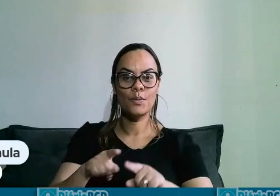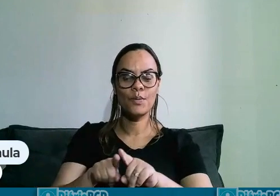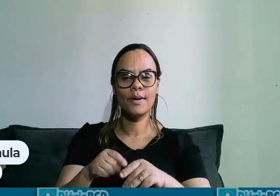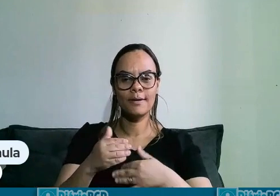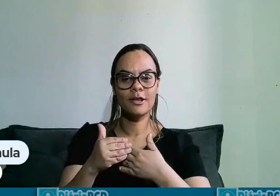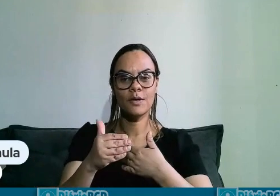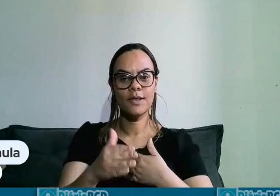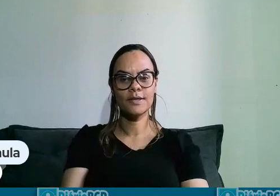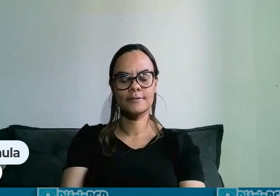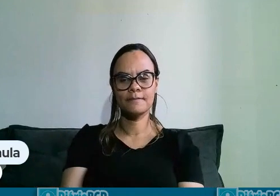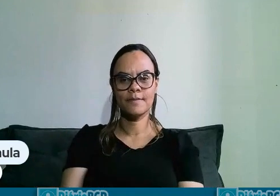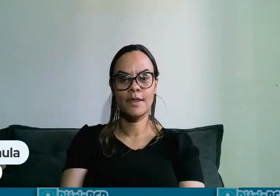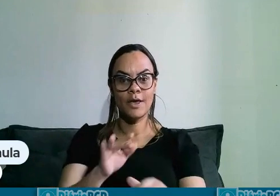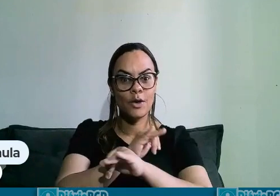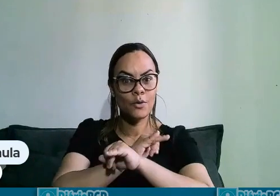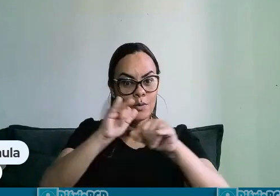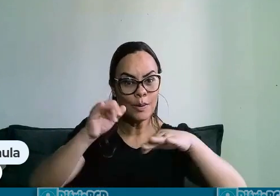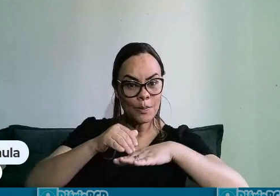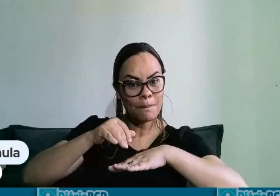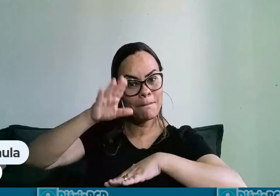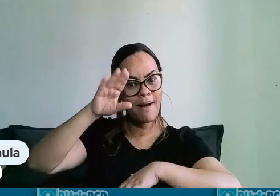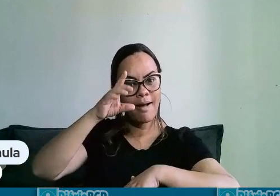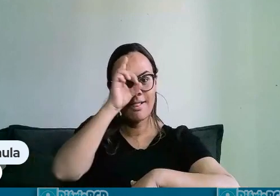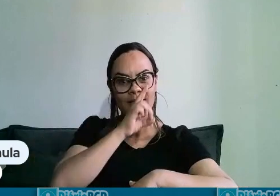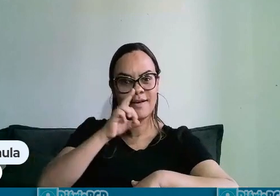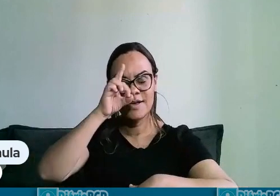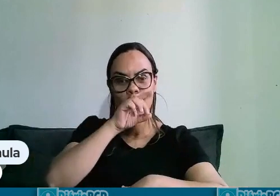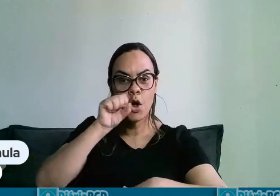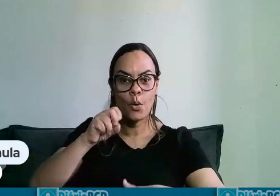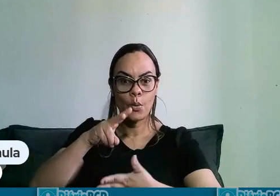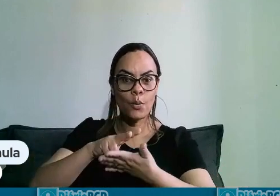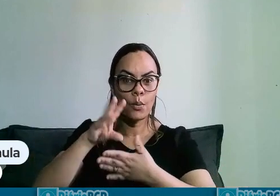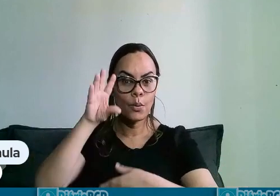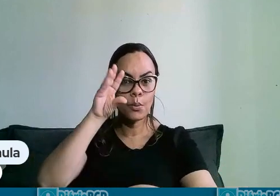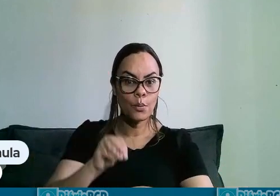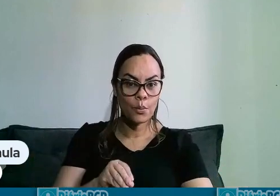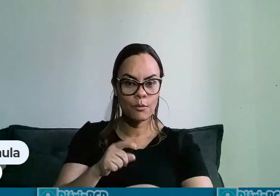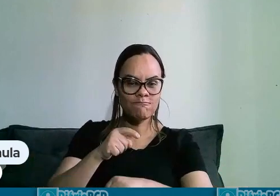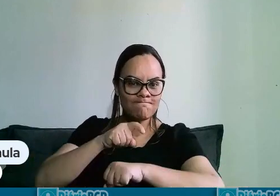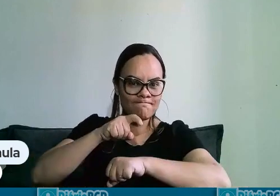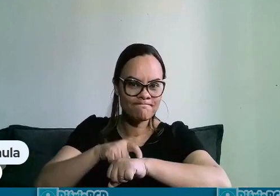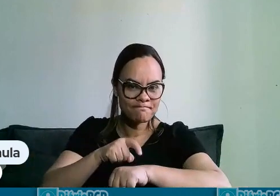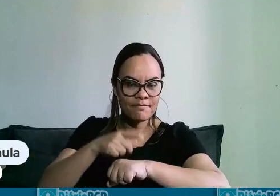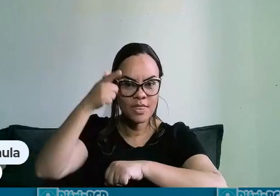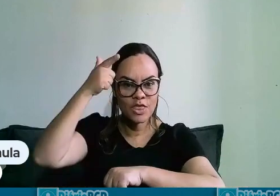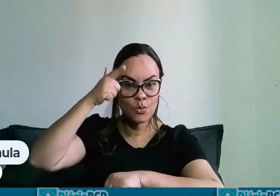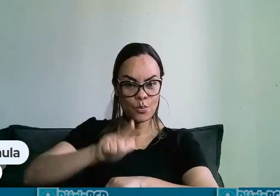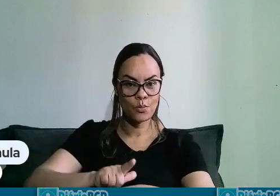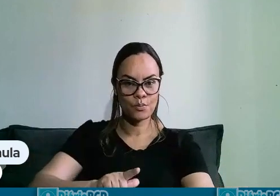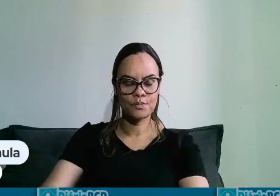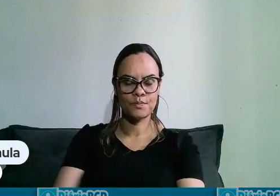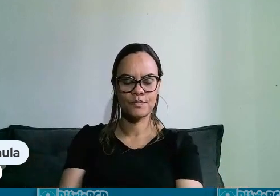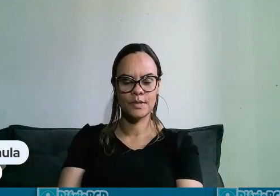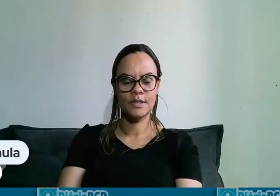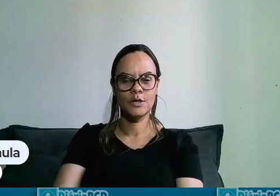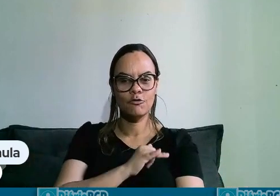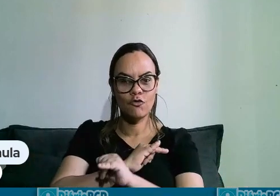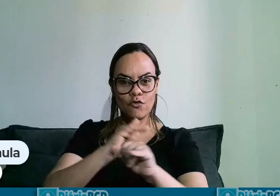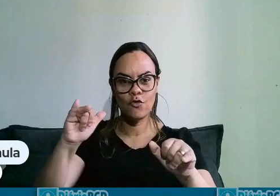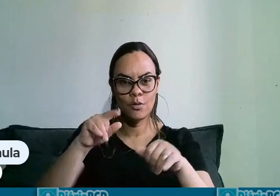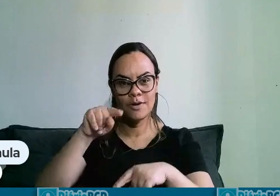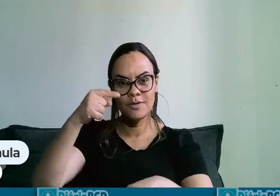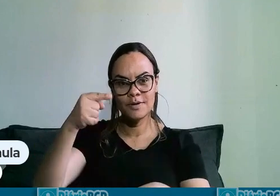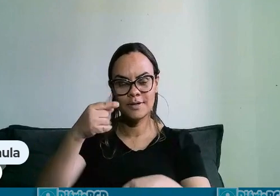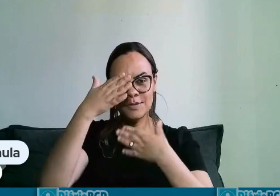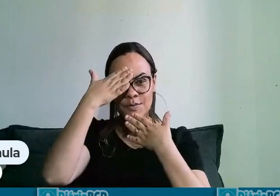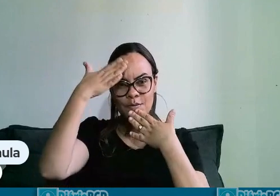seguindo em frente com mais informações. Domingo, 8 horas da noite, pontualmente, estaremos novamente com outras informações. Obrigado a